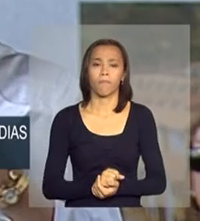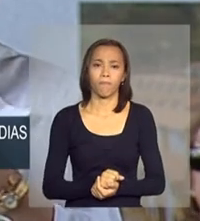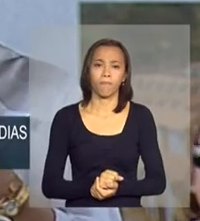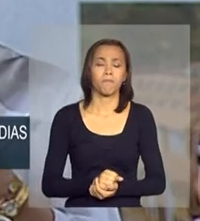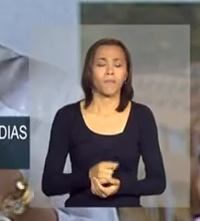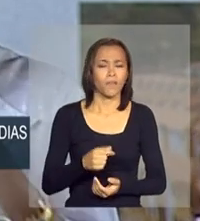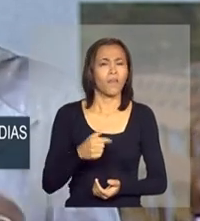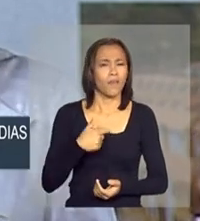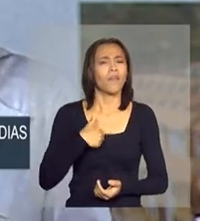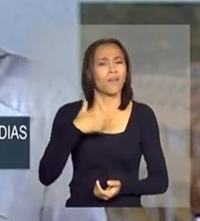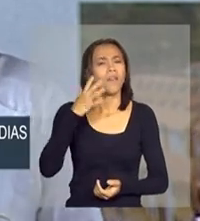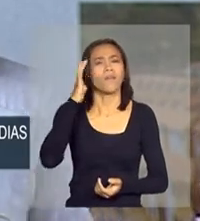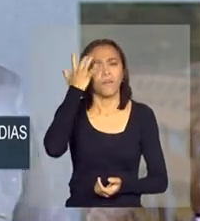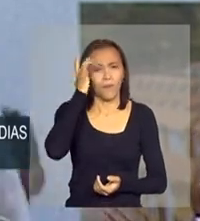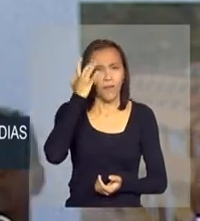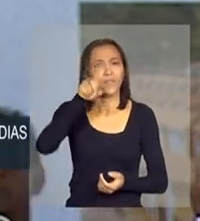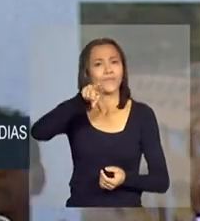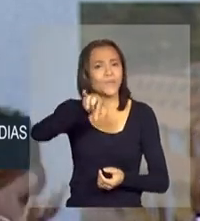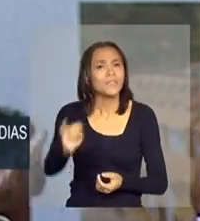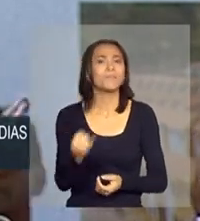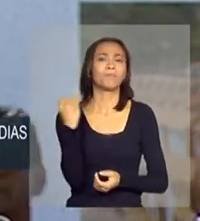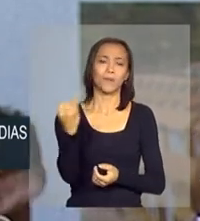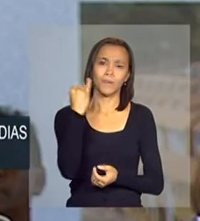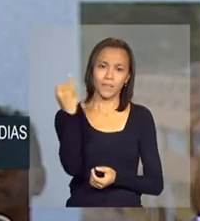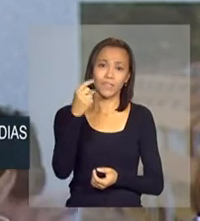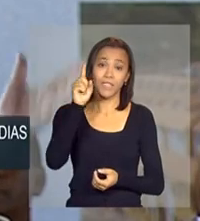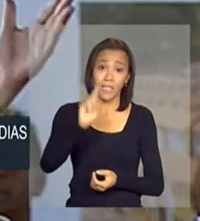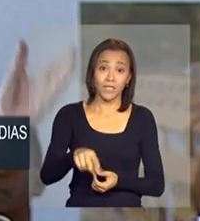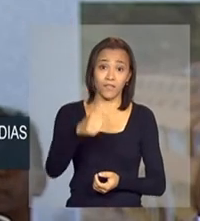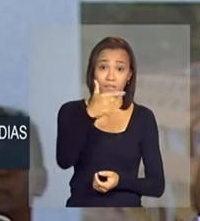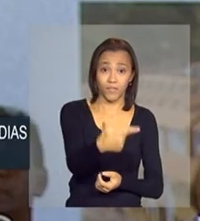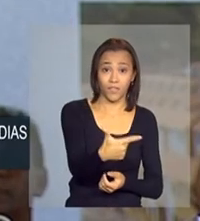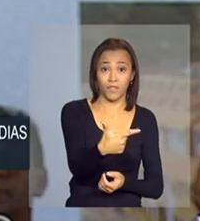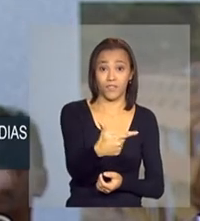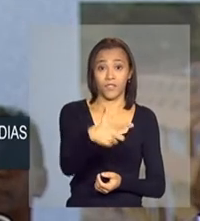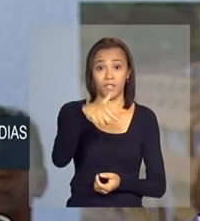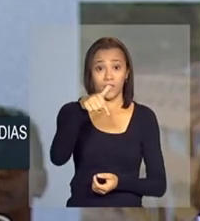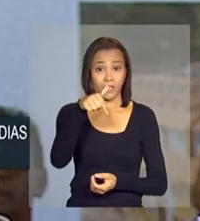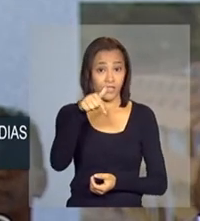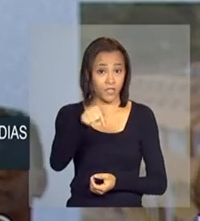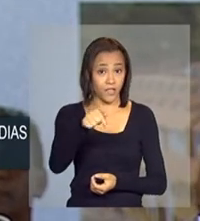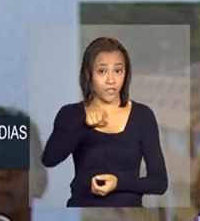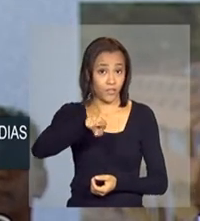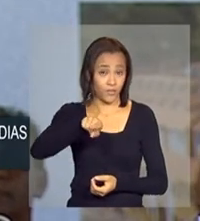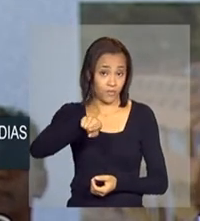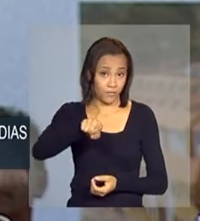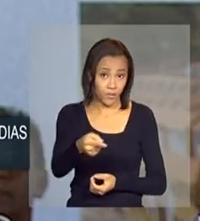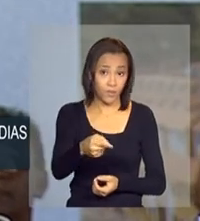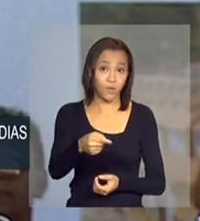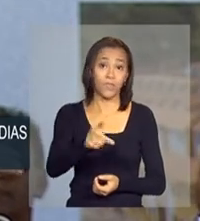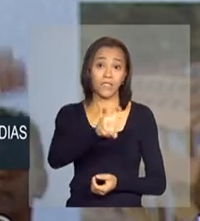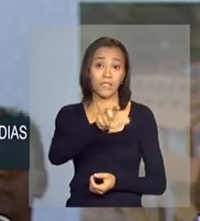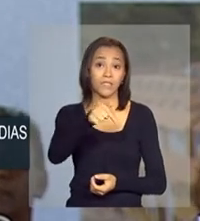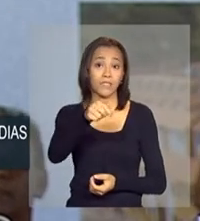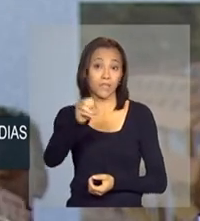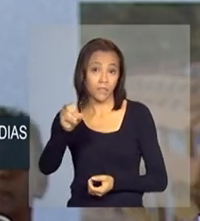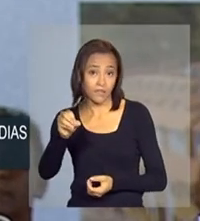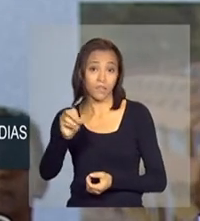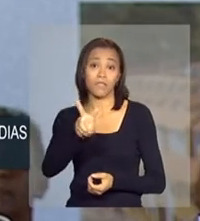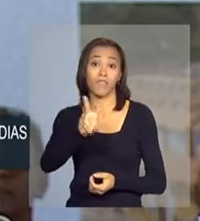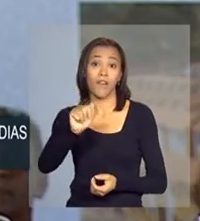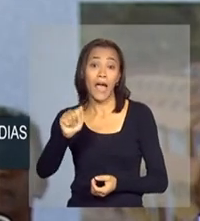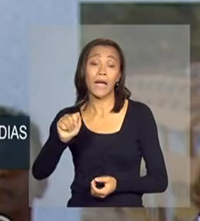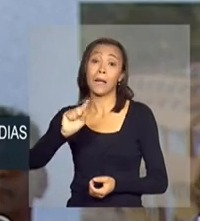e eu acho muito importante que são essas 27.700 vagas do Pronatec das quais